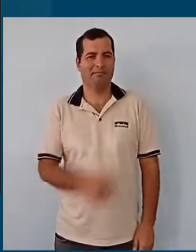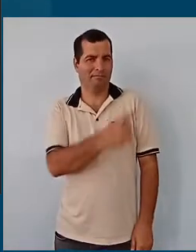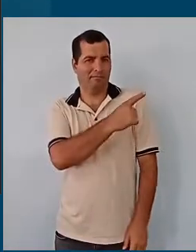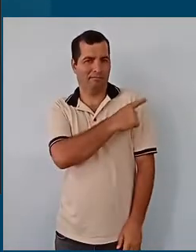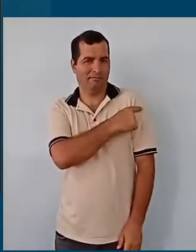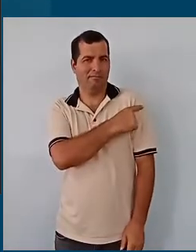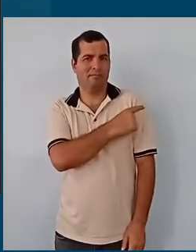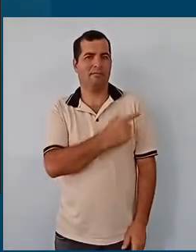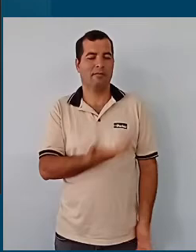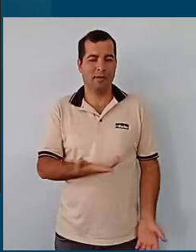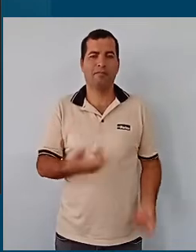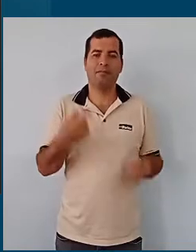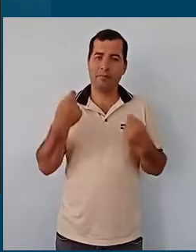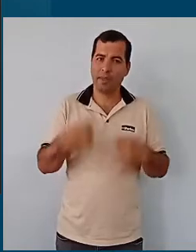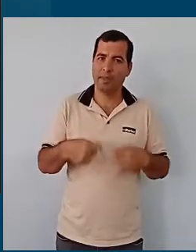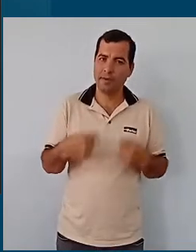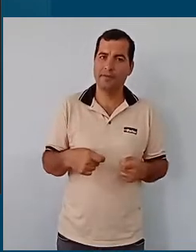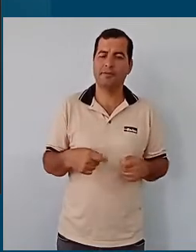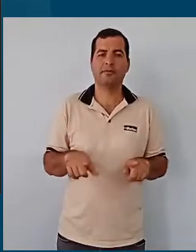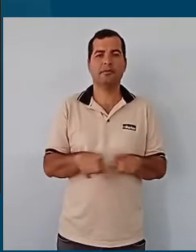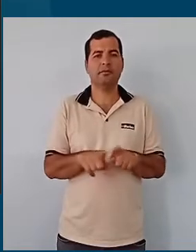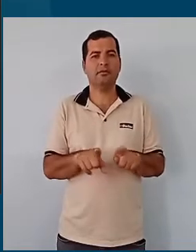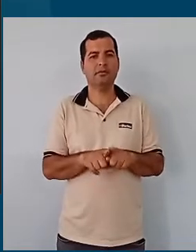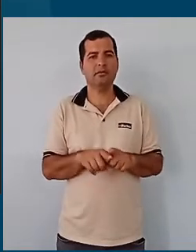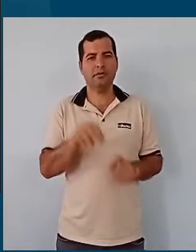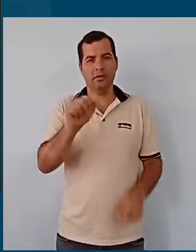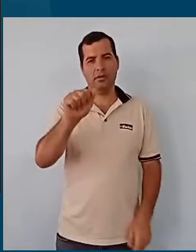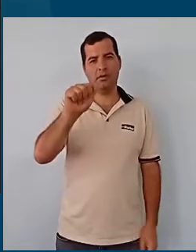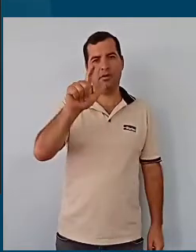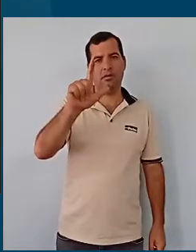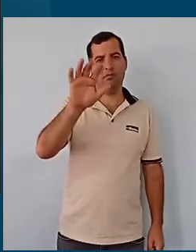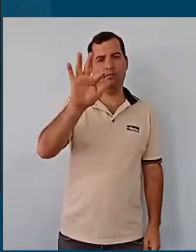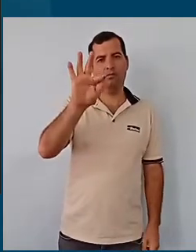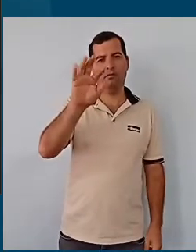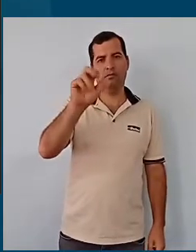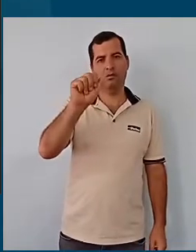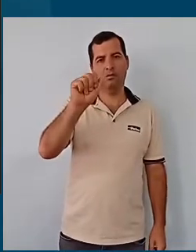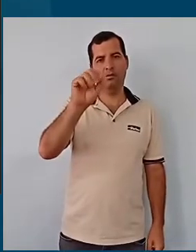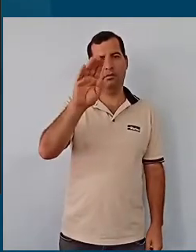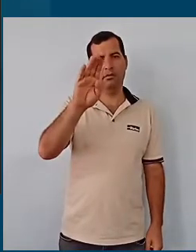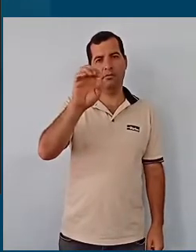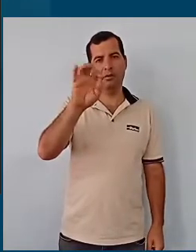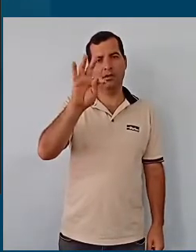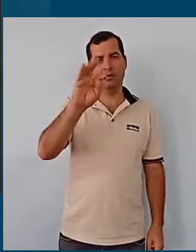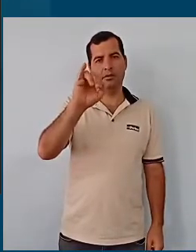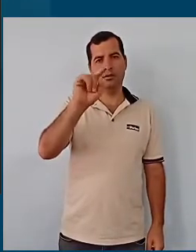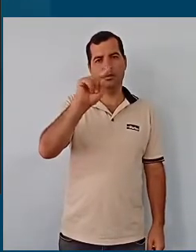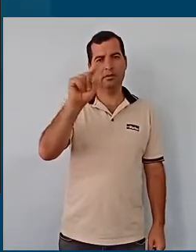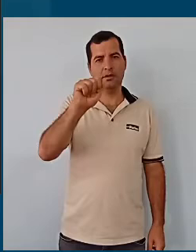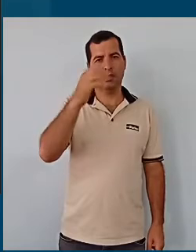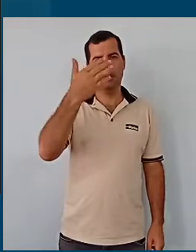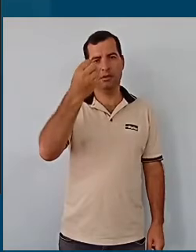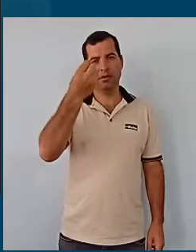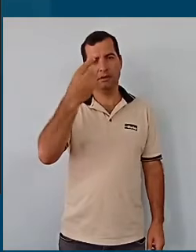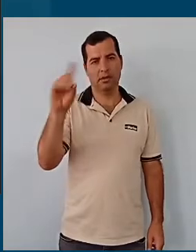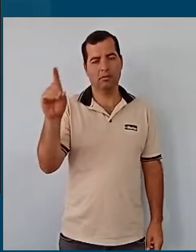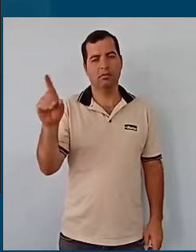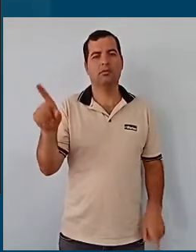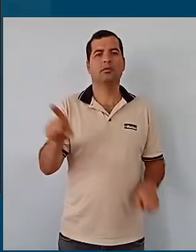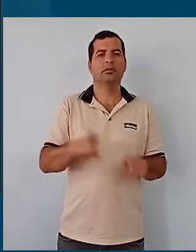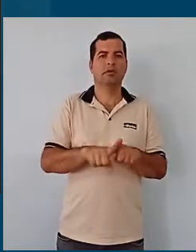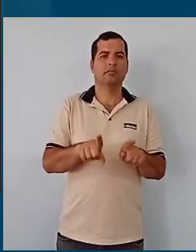ensino fundamental e, portanto, no ciclo de alfabetização. As próprias diretrizes